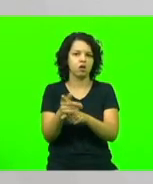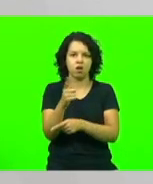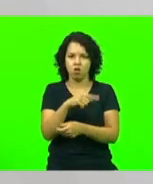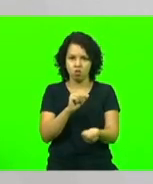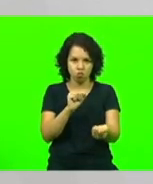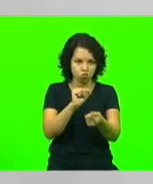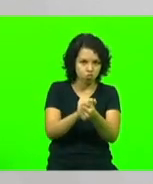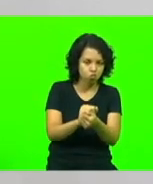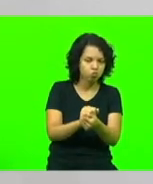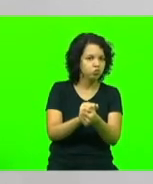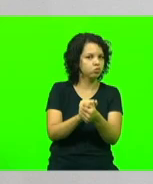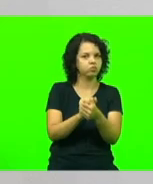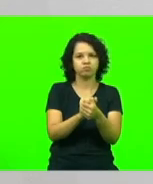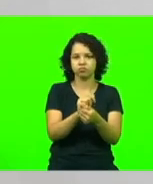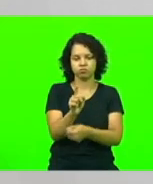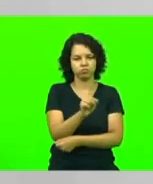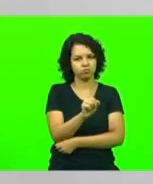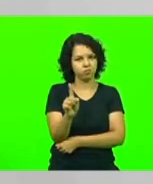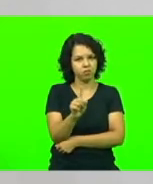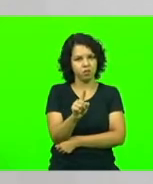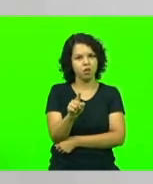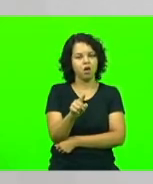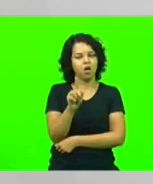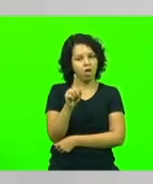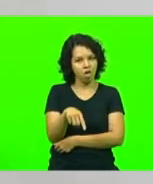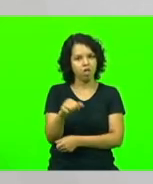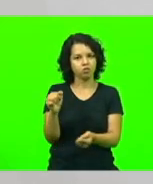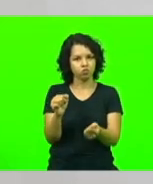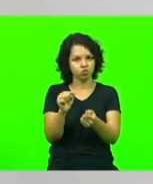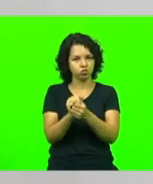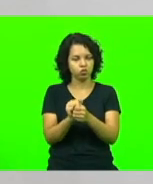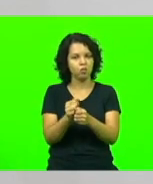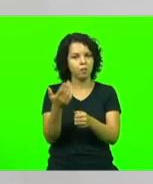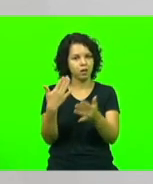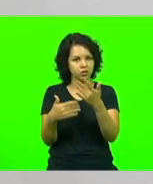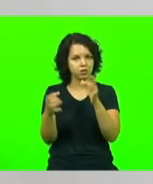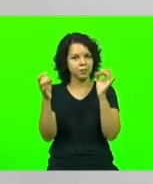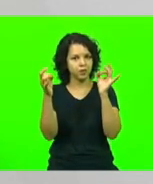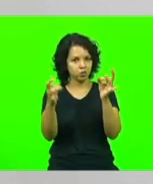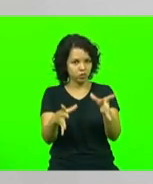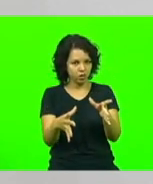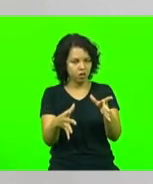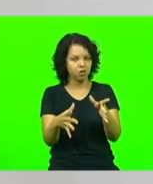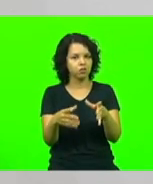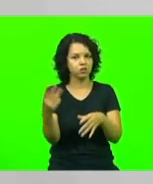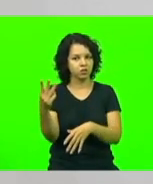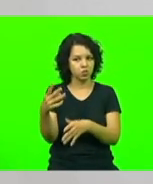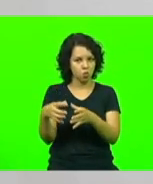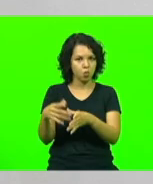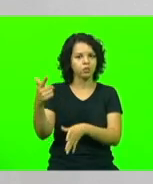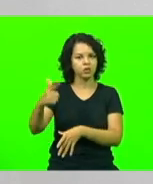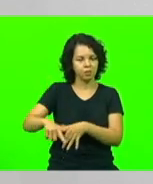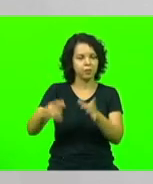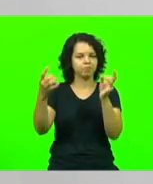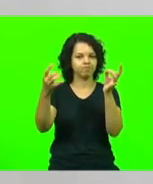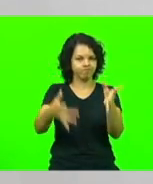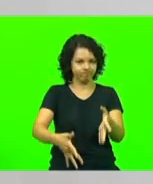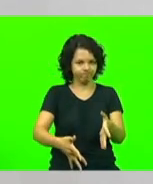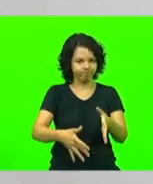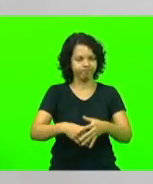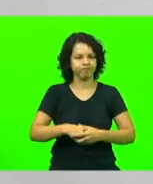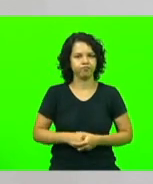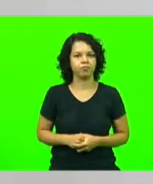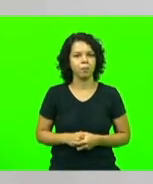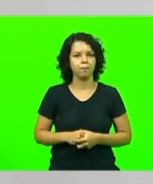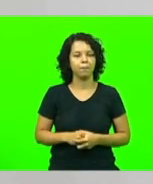do seu lado. Estarão aqueles que já mostraram uma vez que te deixaram de lado e um terceiro grupo que vai deixá-lo também. Mas antes de ir